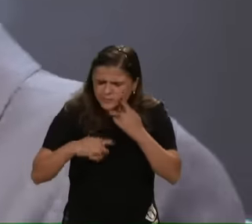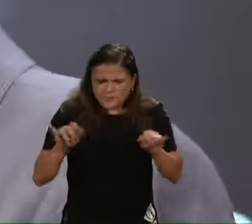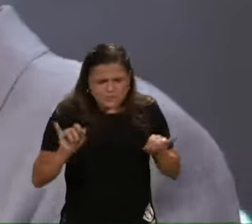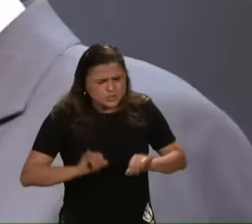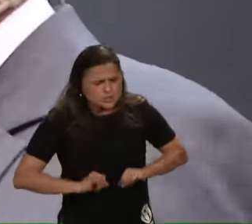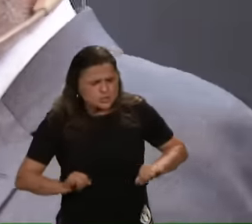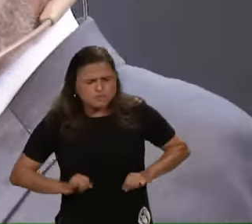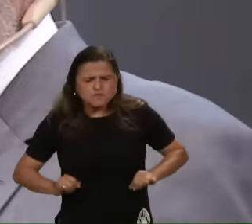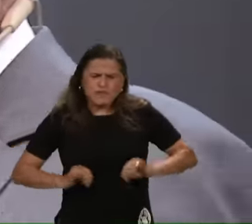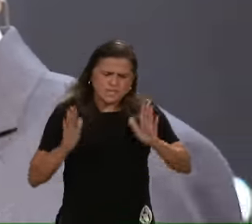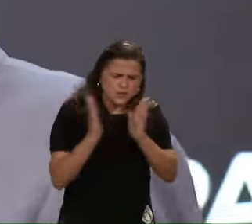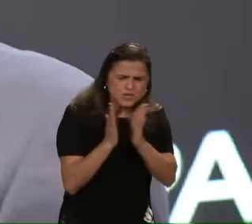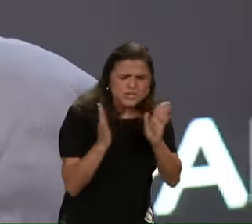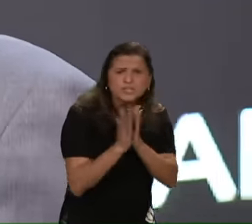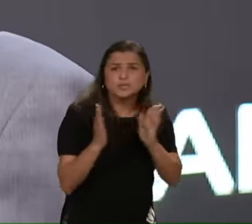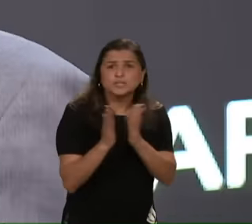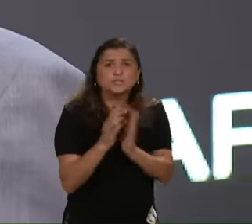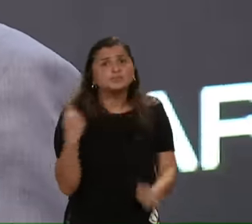Para quê?